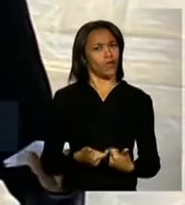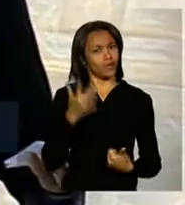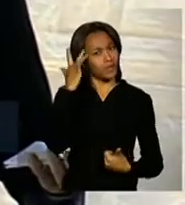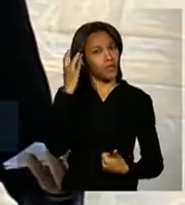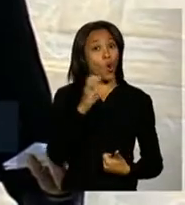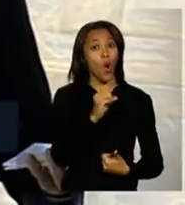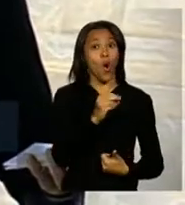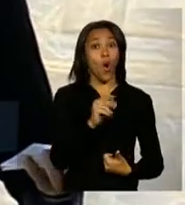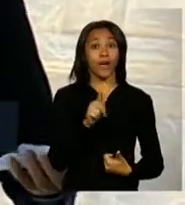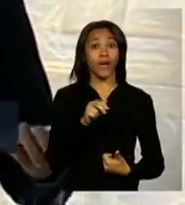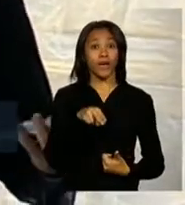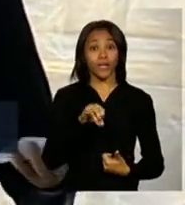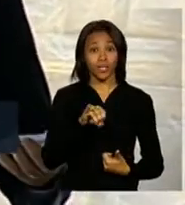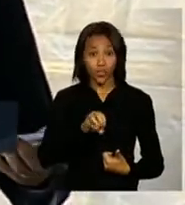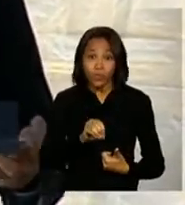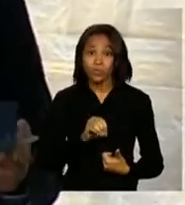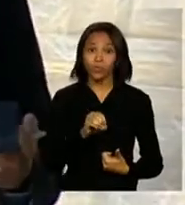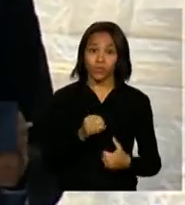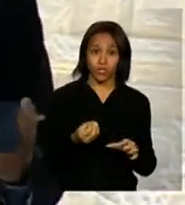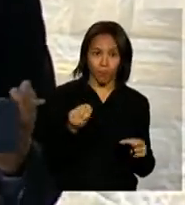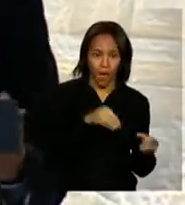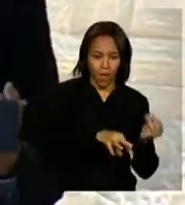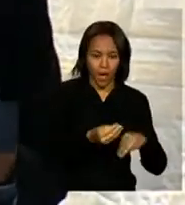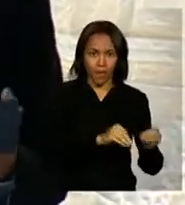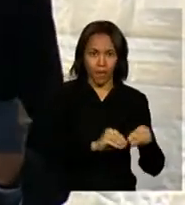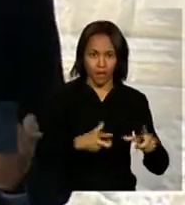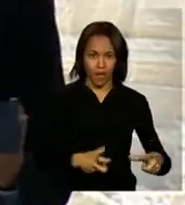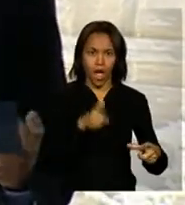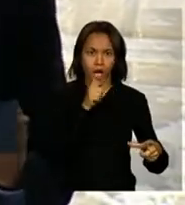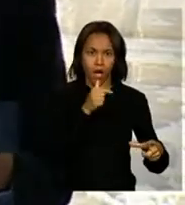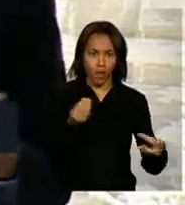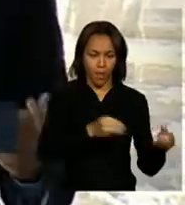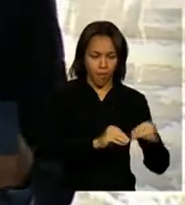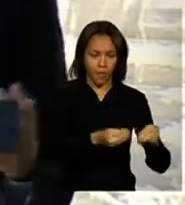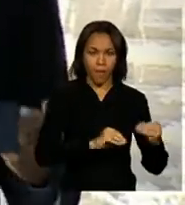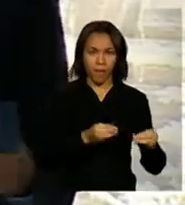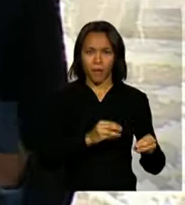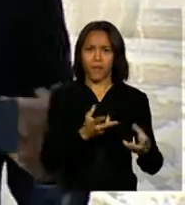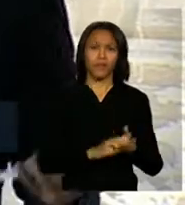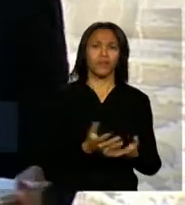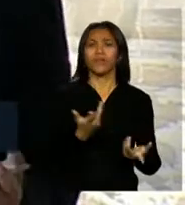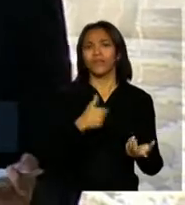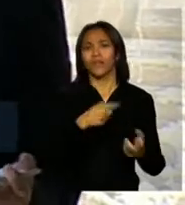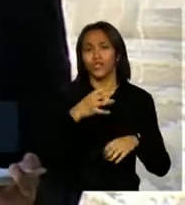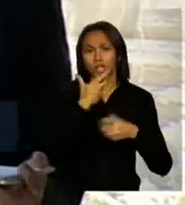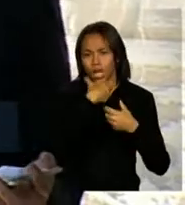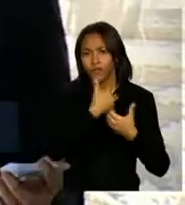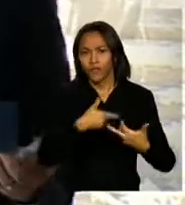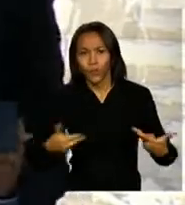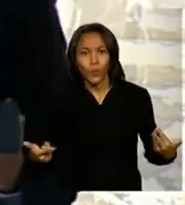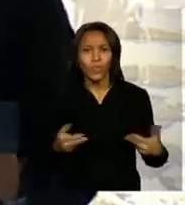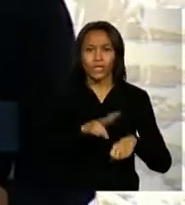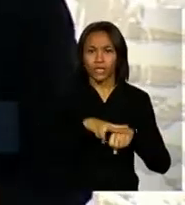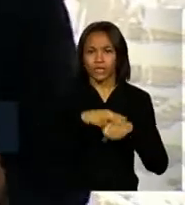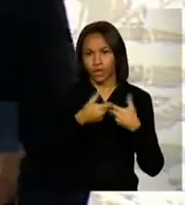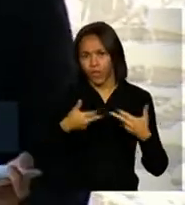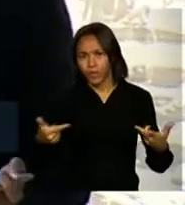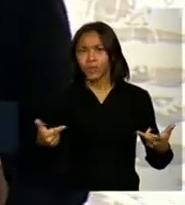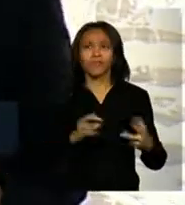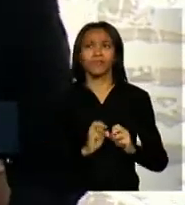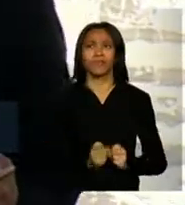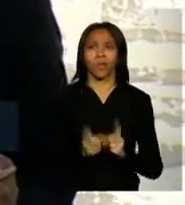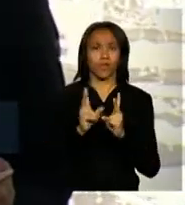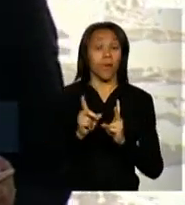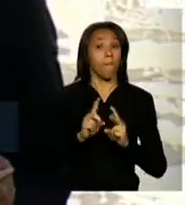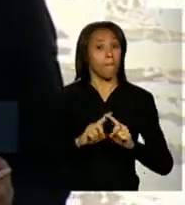são os orgânicos são os orgânicos o Distrito Federal não importador nem de fruta Nem legumes agora precisa agregar essa